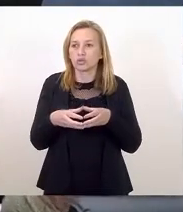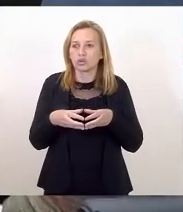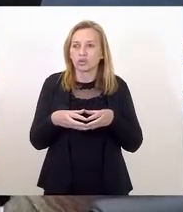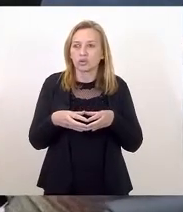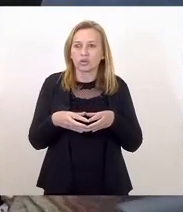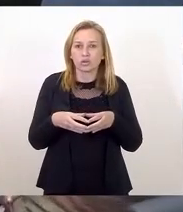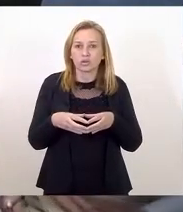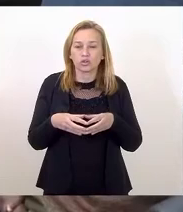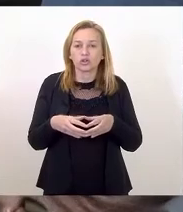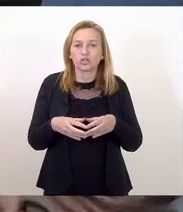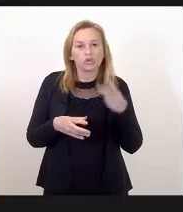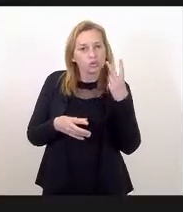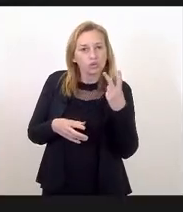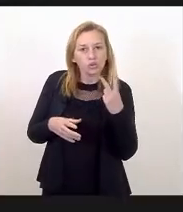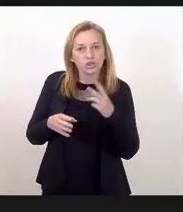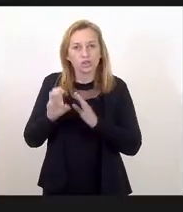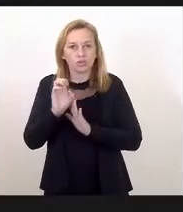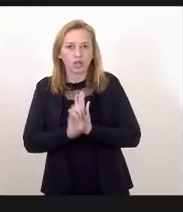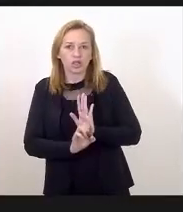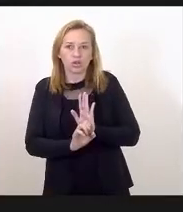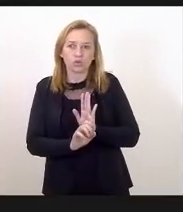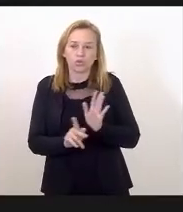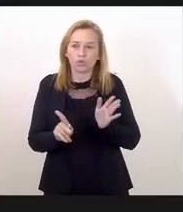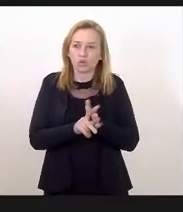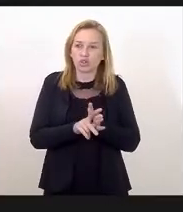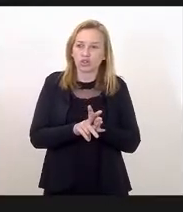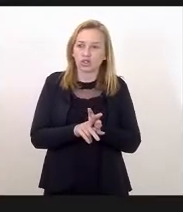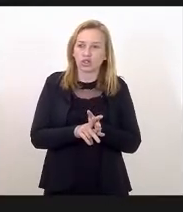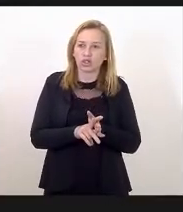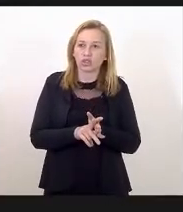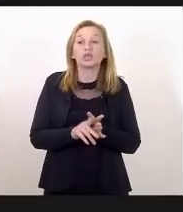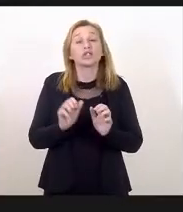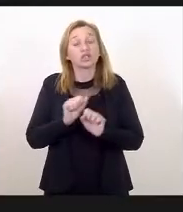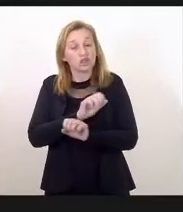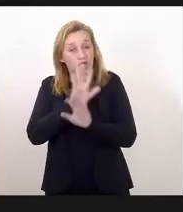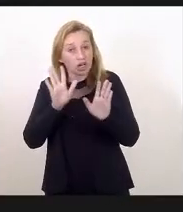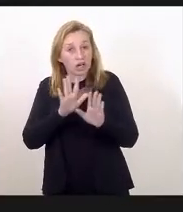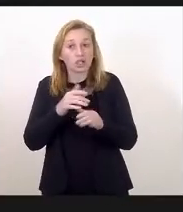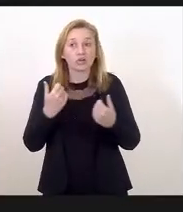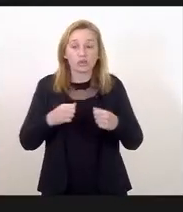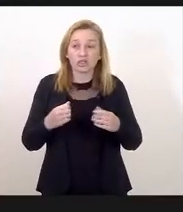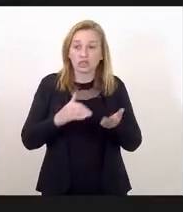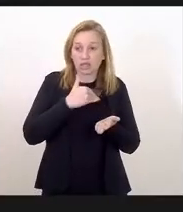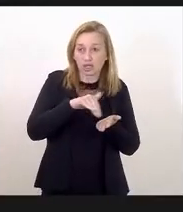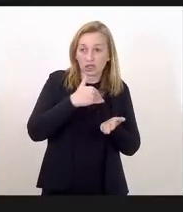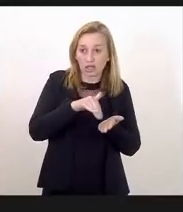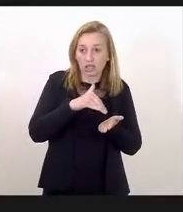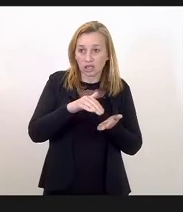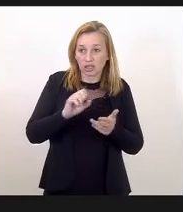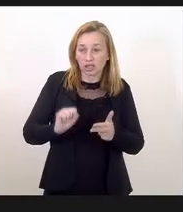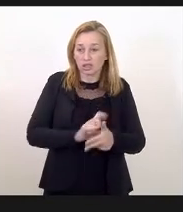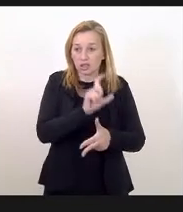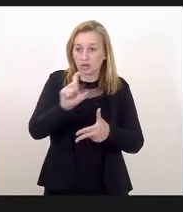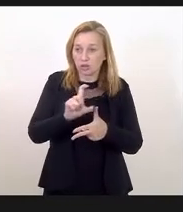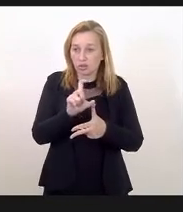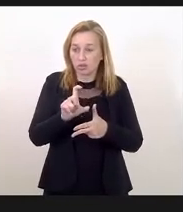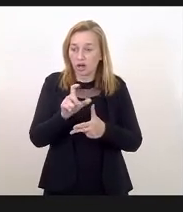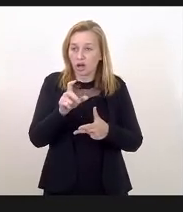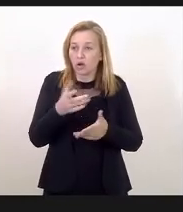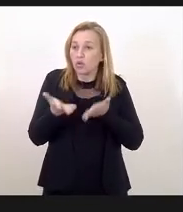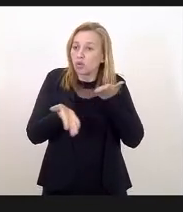duas emendas ao projeto, nas quais deixam bem claro que a gente tem que criar uma secretaria executiva para tomar conta desse comitê,